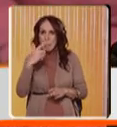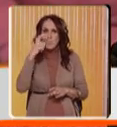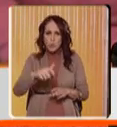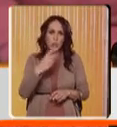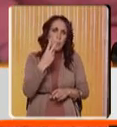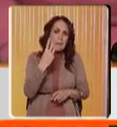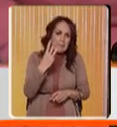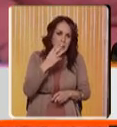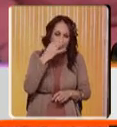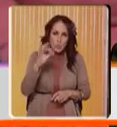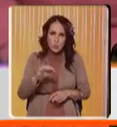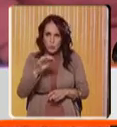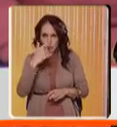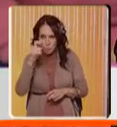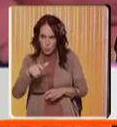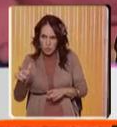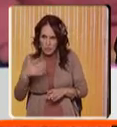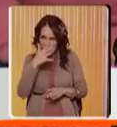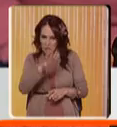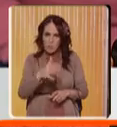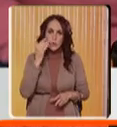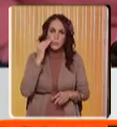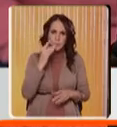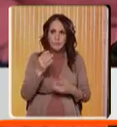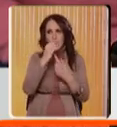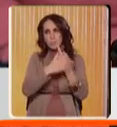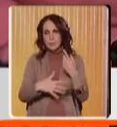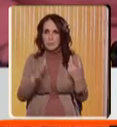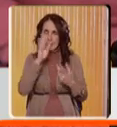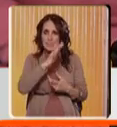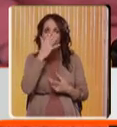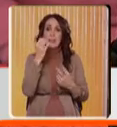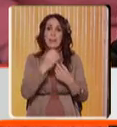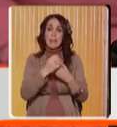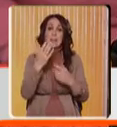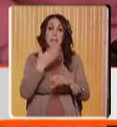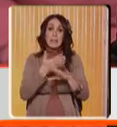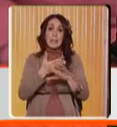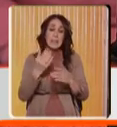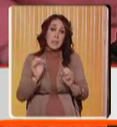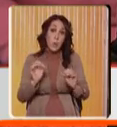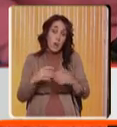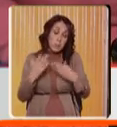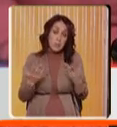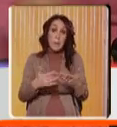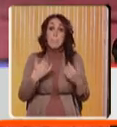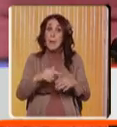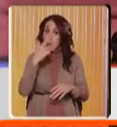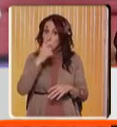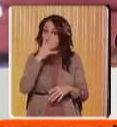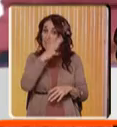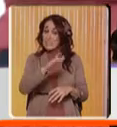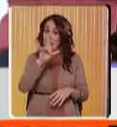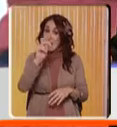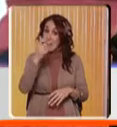se realmente são alérgicas ou não a esta situação? Através do uso do preservativo, não é? Se tiverem relações e não houver... Mas também há quem seja alérgico ao látex. Ao látex, sim.